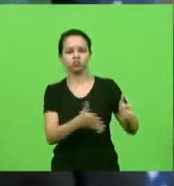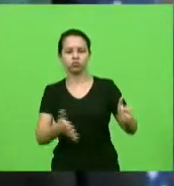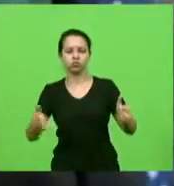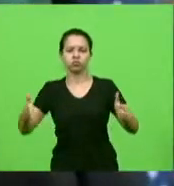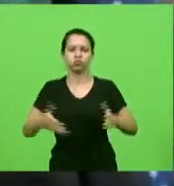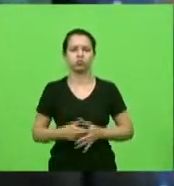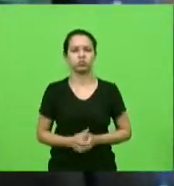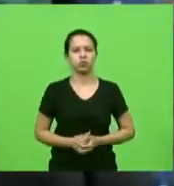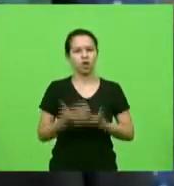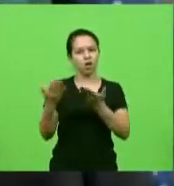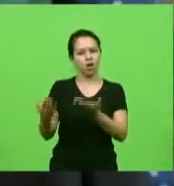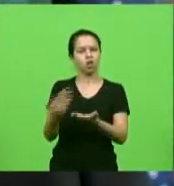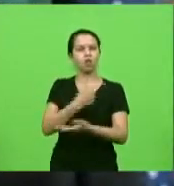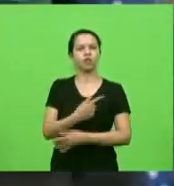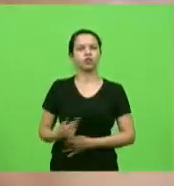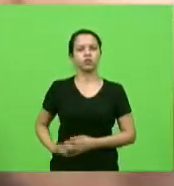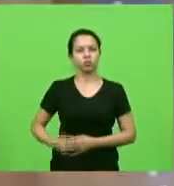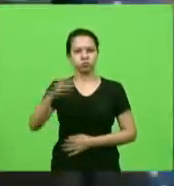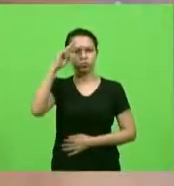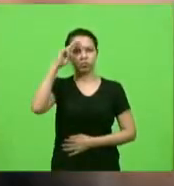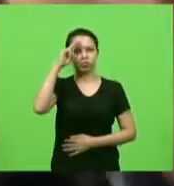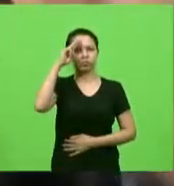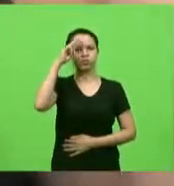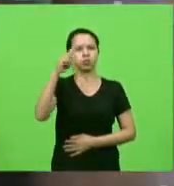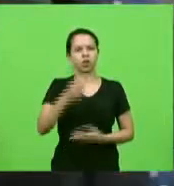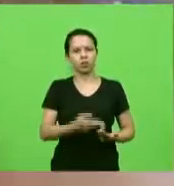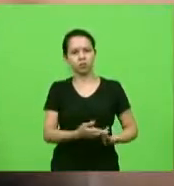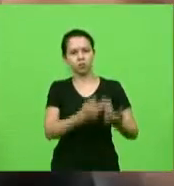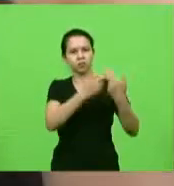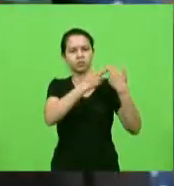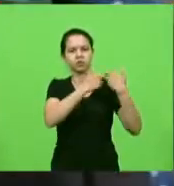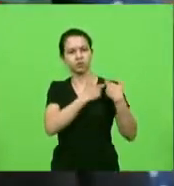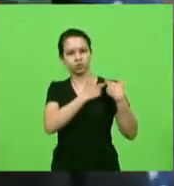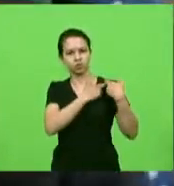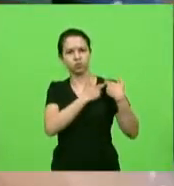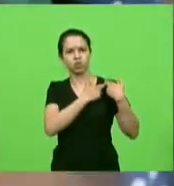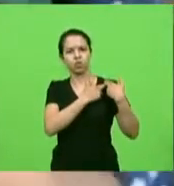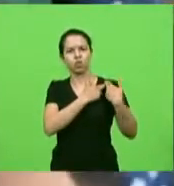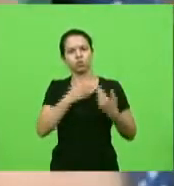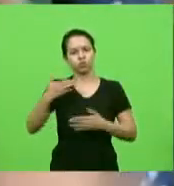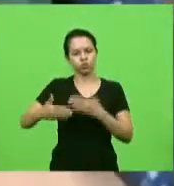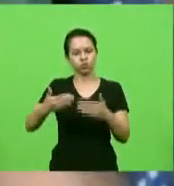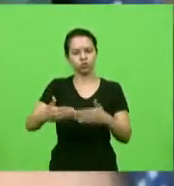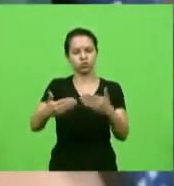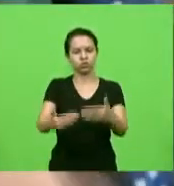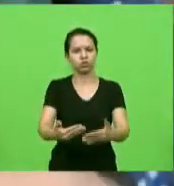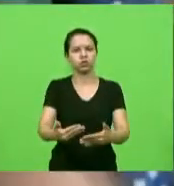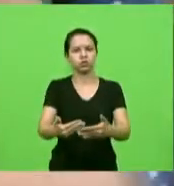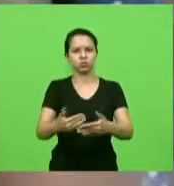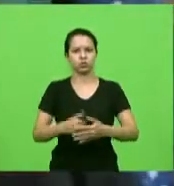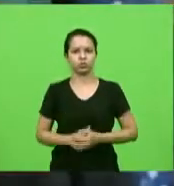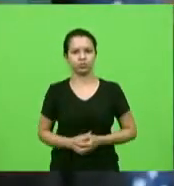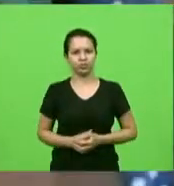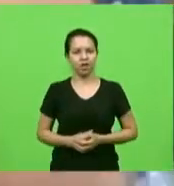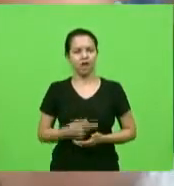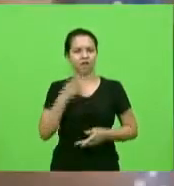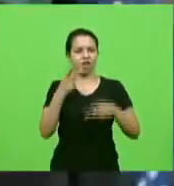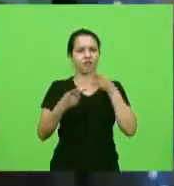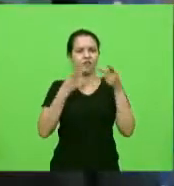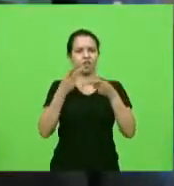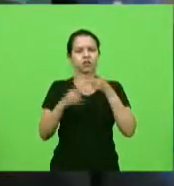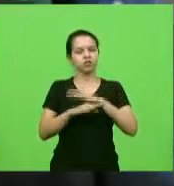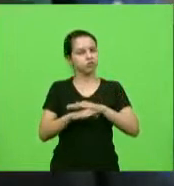ombros do governador Carlos Moisés da Silva as responsabilidades de um cotidiano que não se sustenta somente por frases,